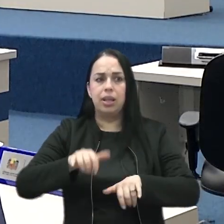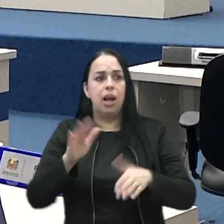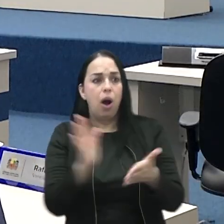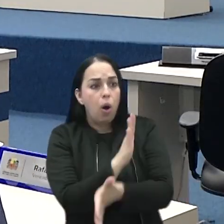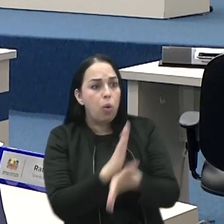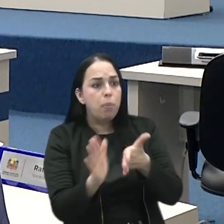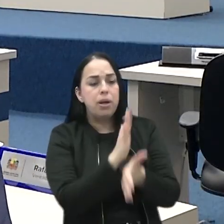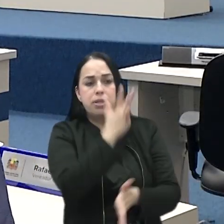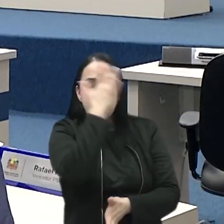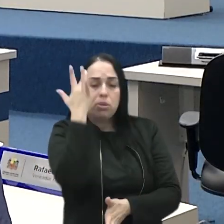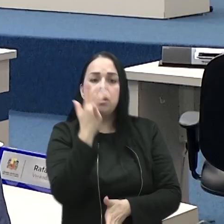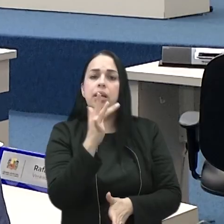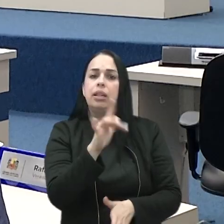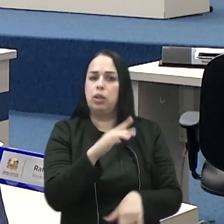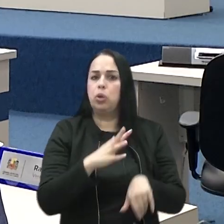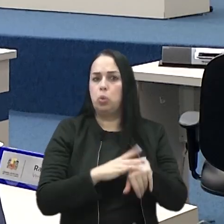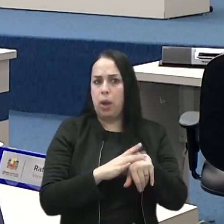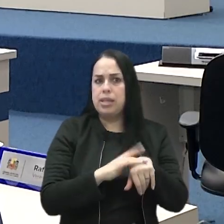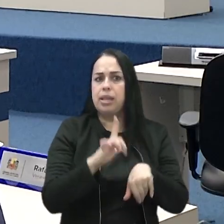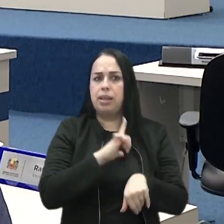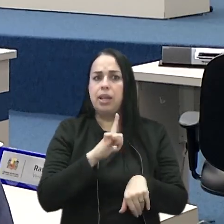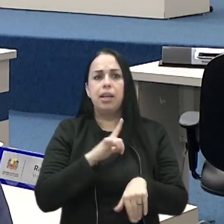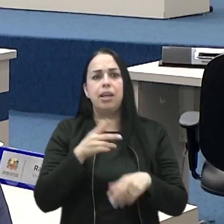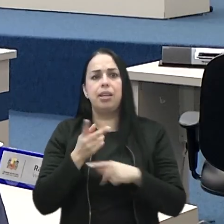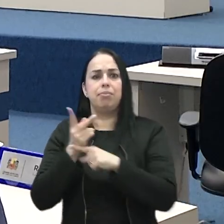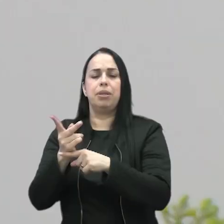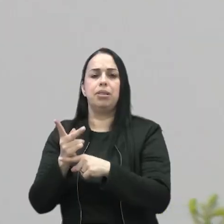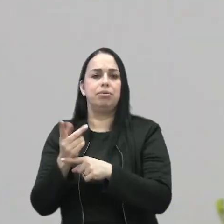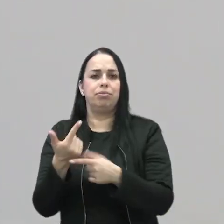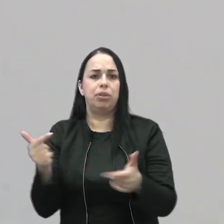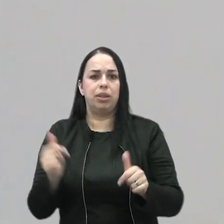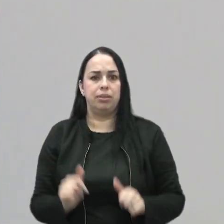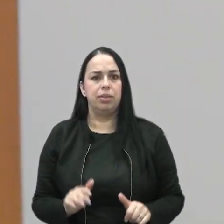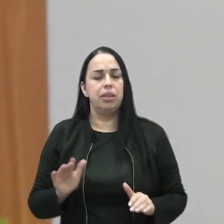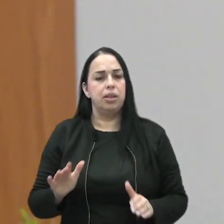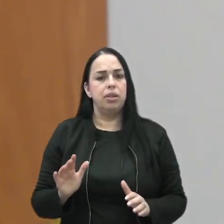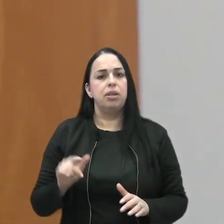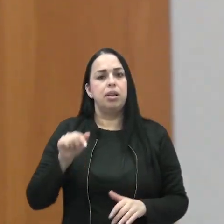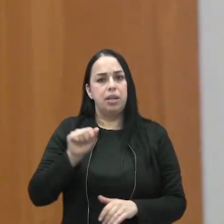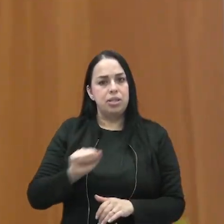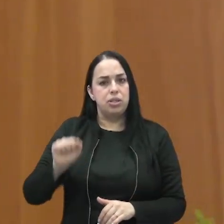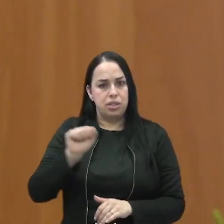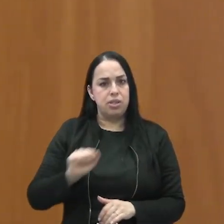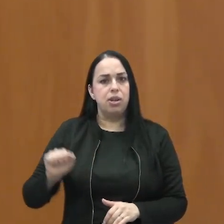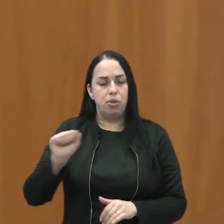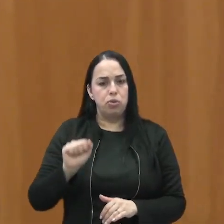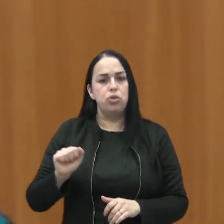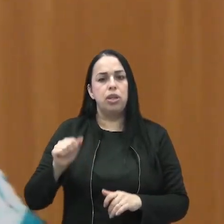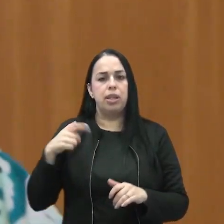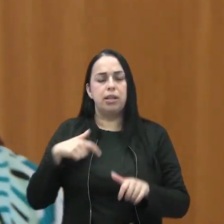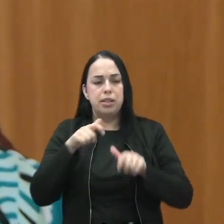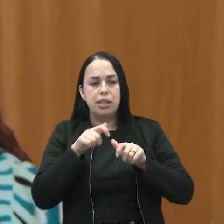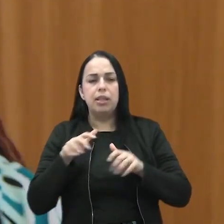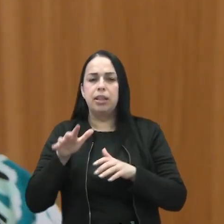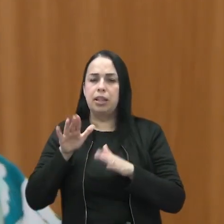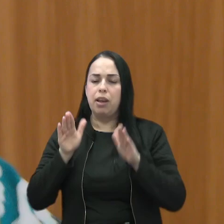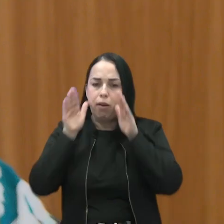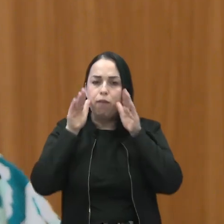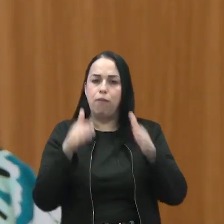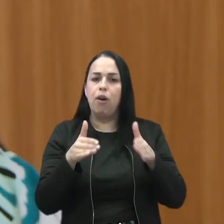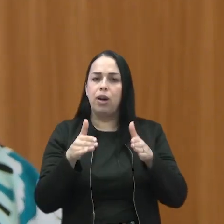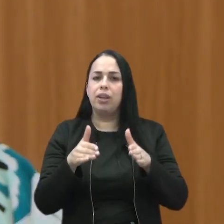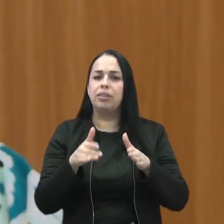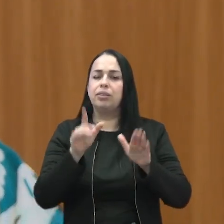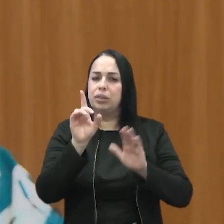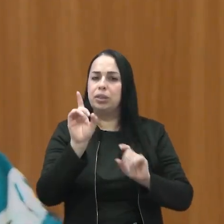buscar o tratamento. Muitas pessoas têm a doença e não buscam o tratamento. A Associação Brasileira em Defesa dos Doentes Mentais e seus familiares